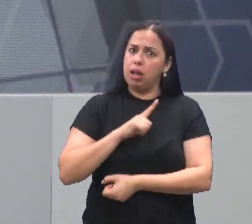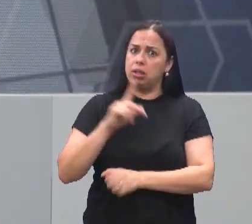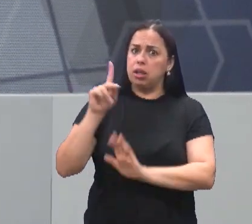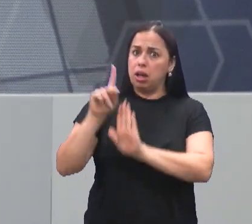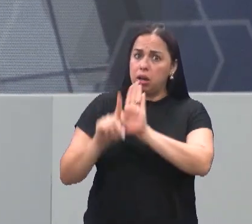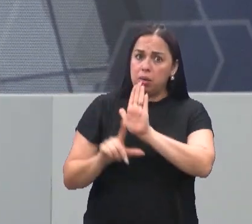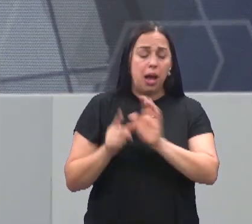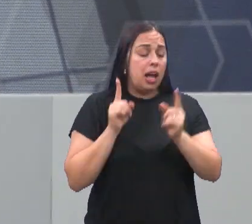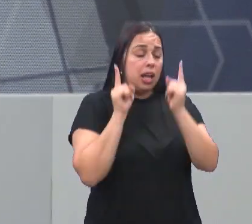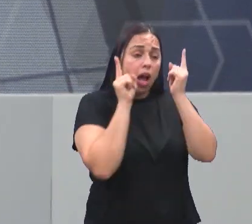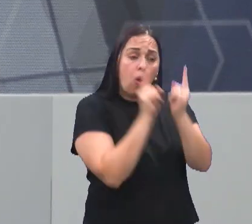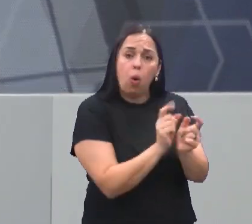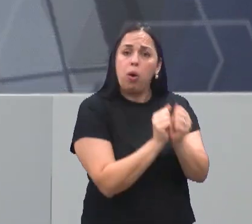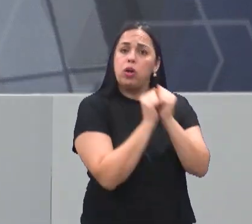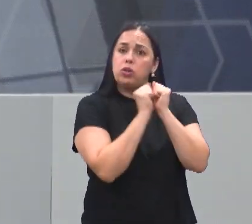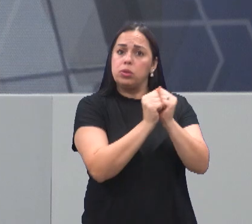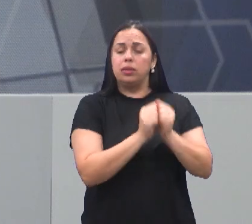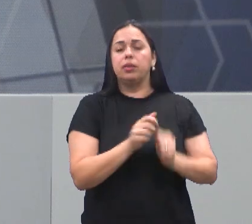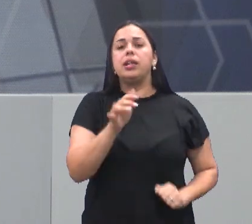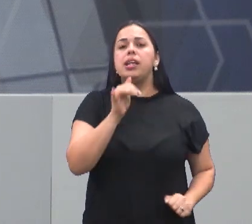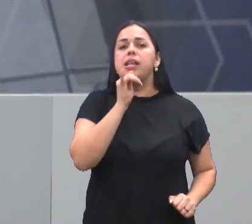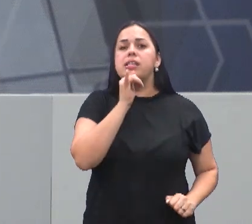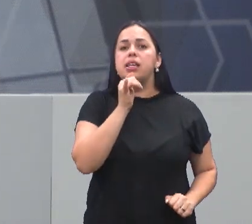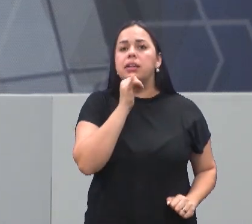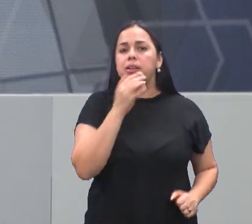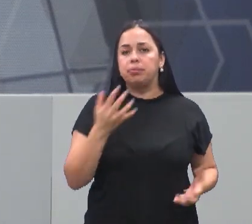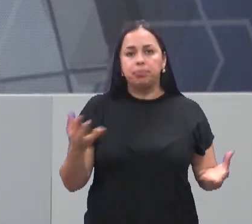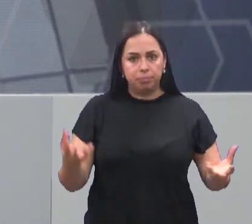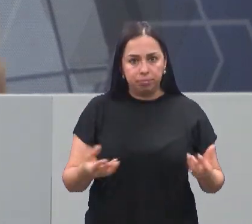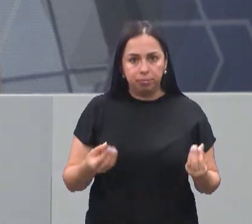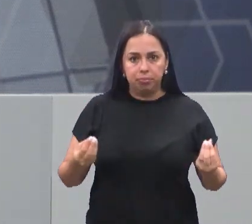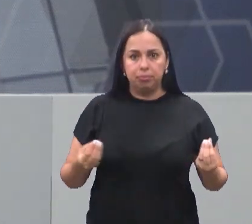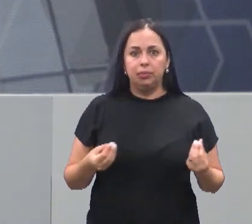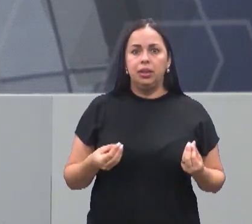exemplo, a mãe da Priscila,